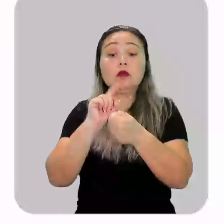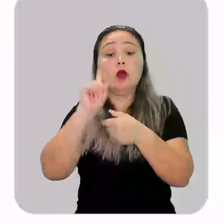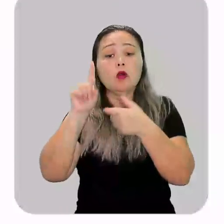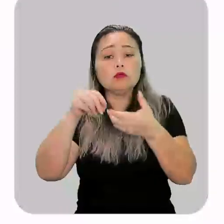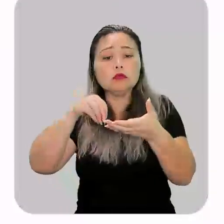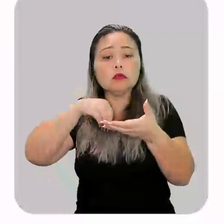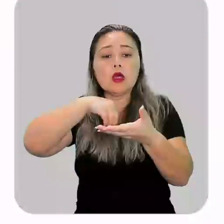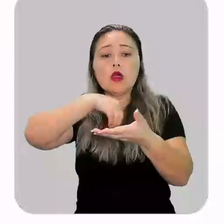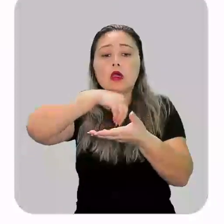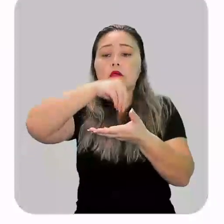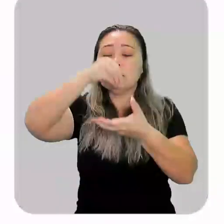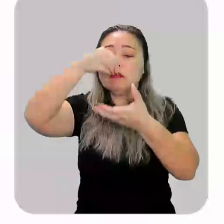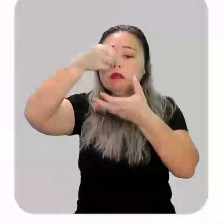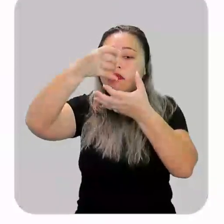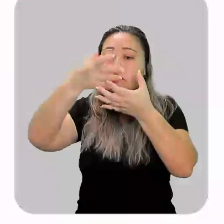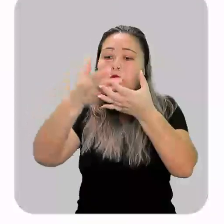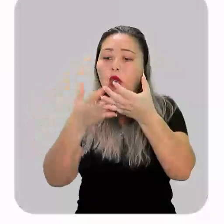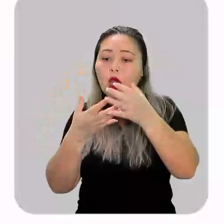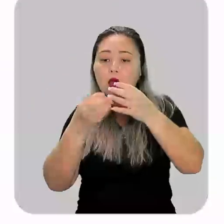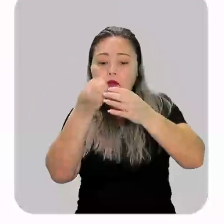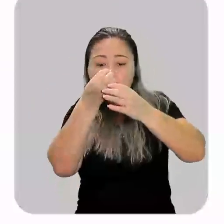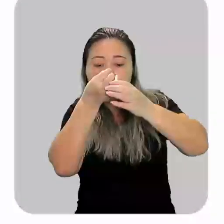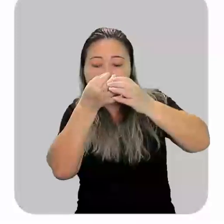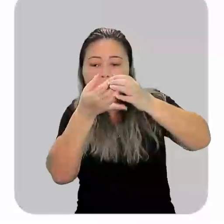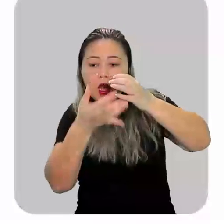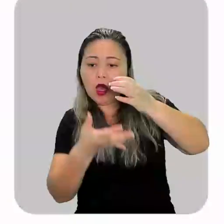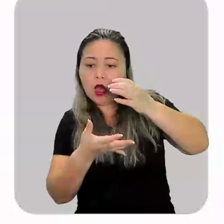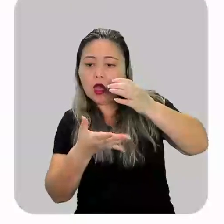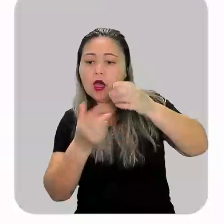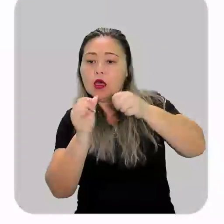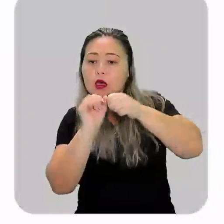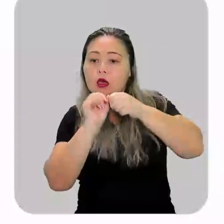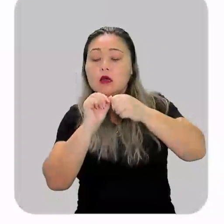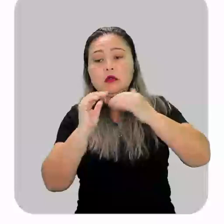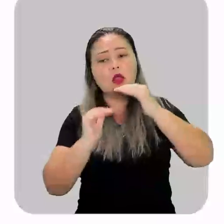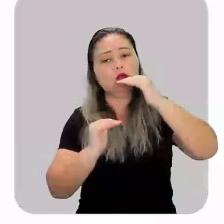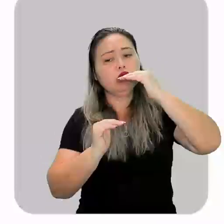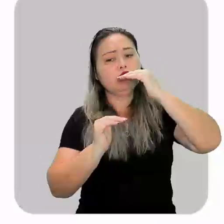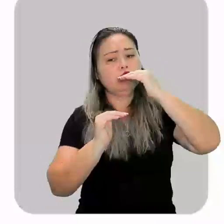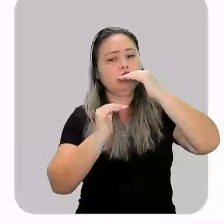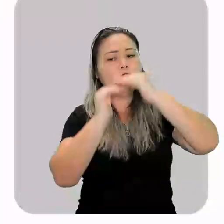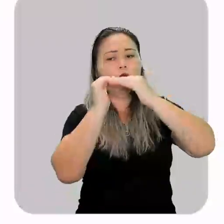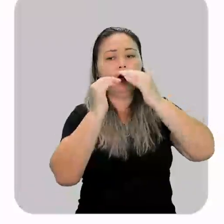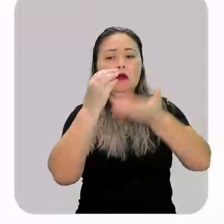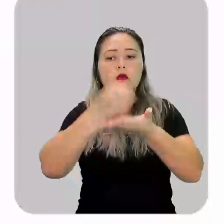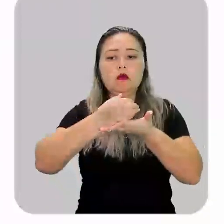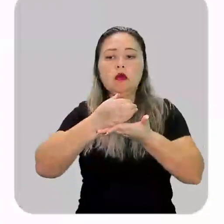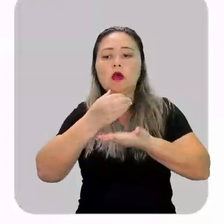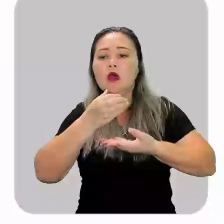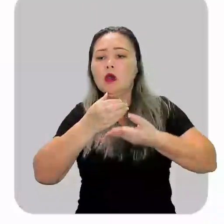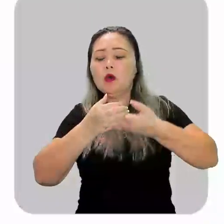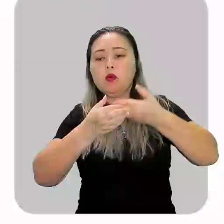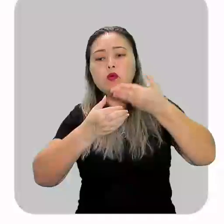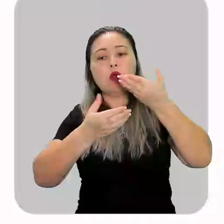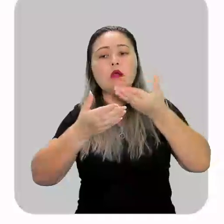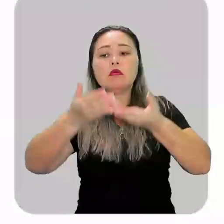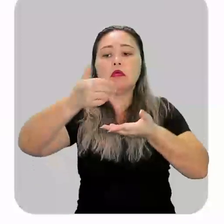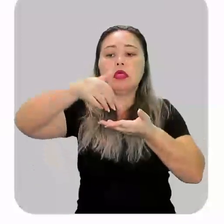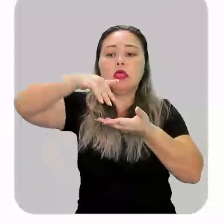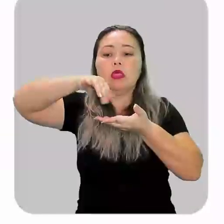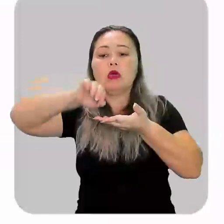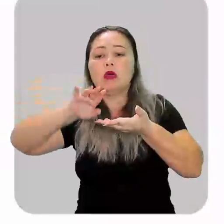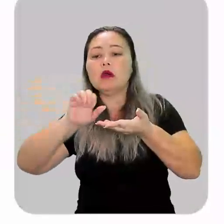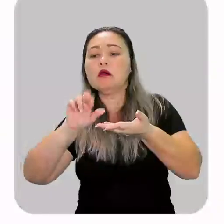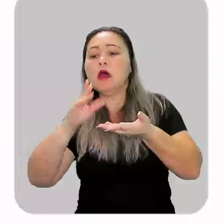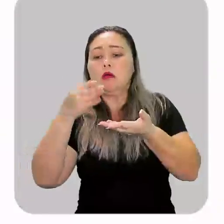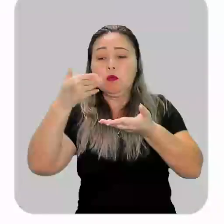ficarão totalmente imersos. Então quer dizer que o refrigerante está até na tampa, né? Até a tampa. E não boiou o gelo nem o